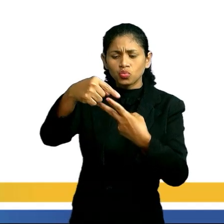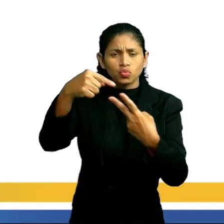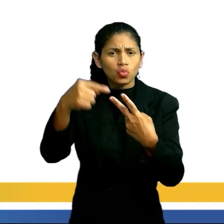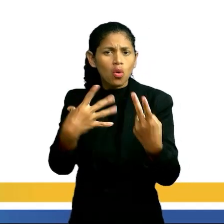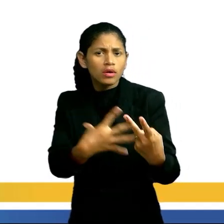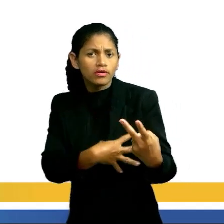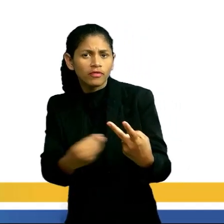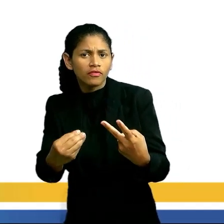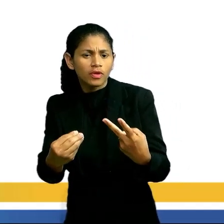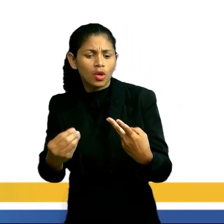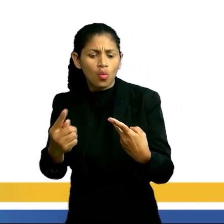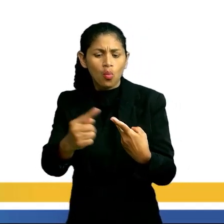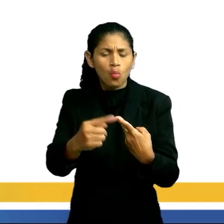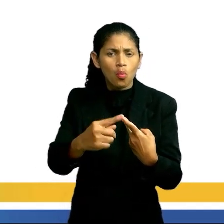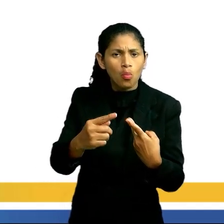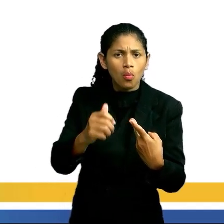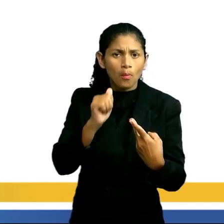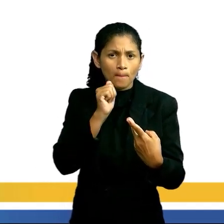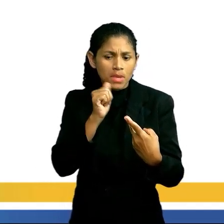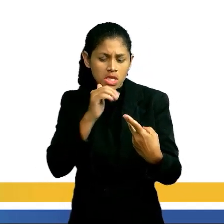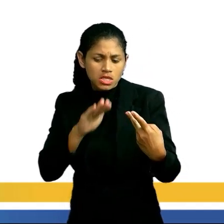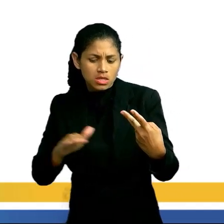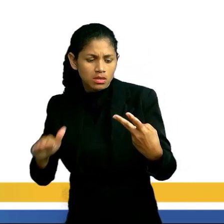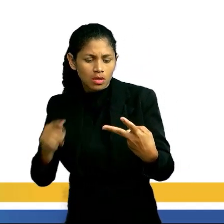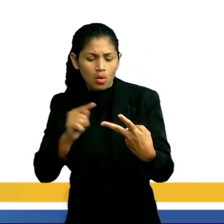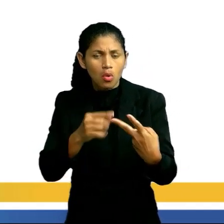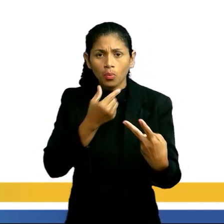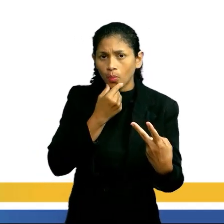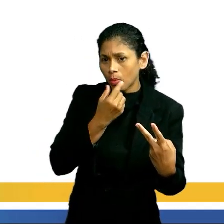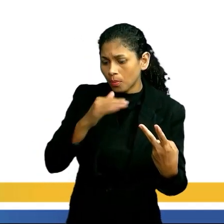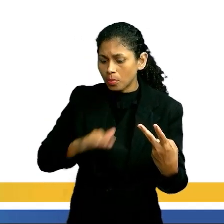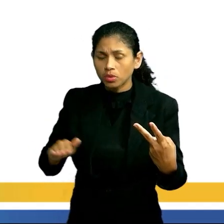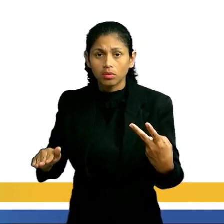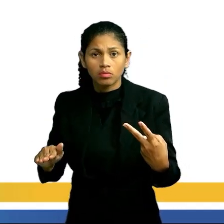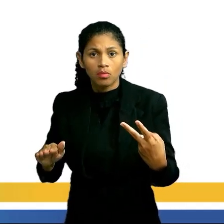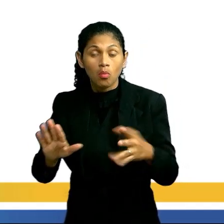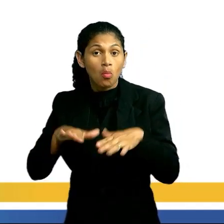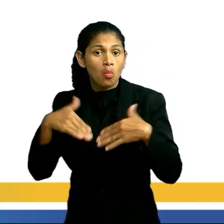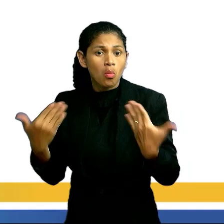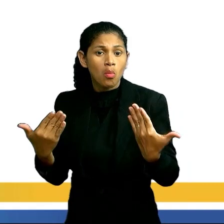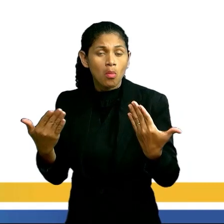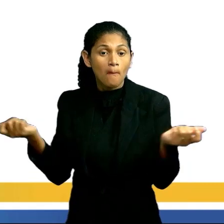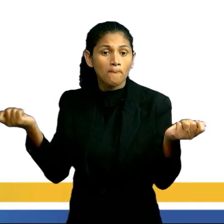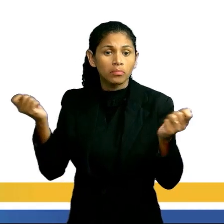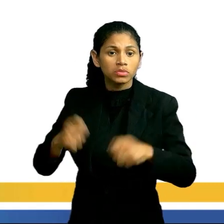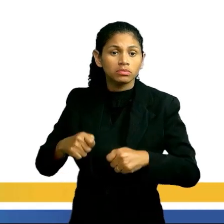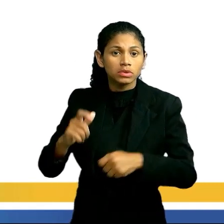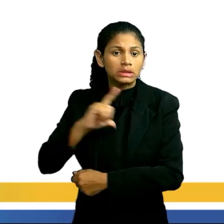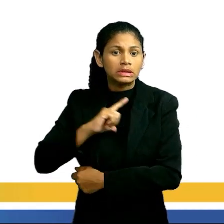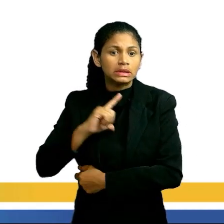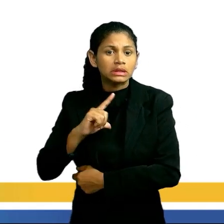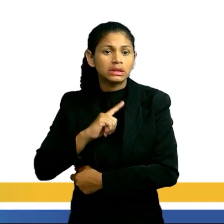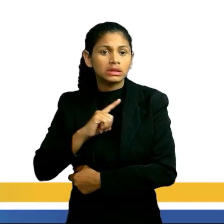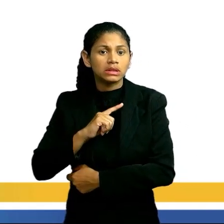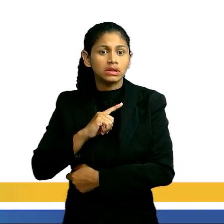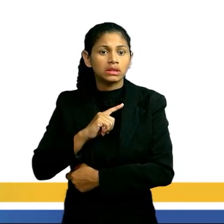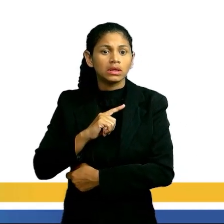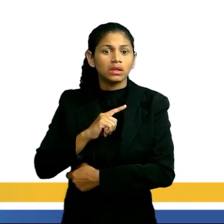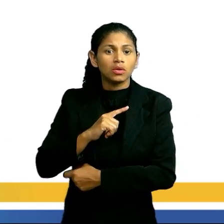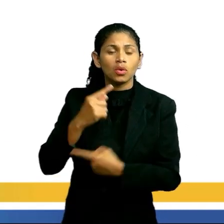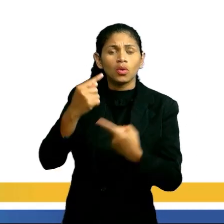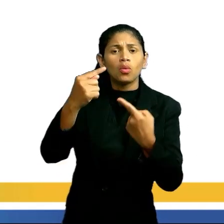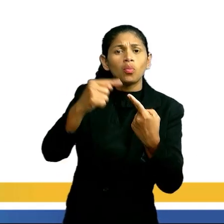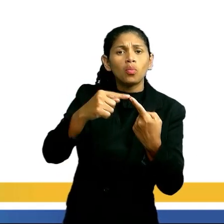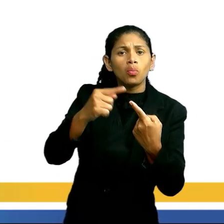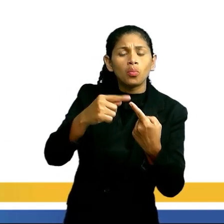uma menina? 1 sobre 2, vezes, no primeiro filho, né? Qual a probabilidade de ele ter